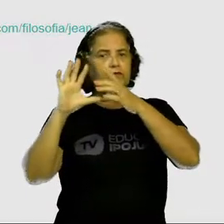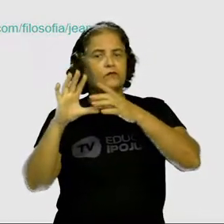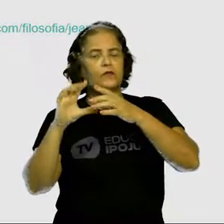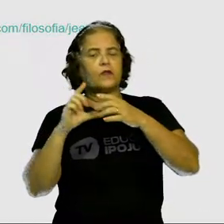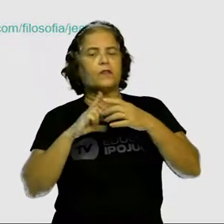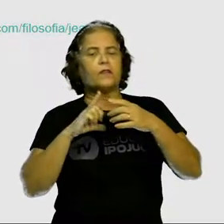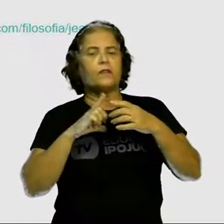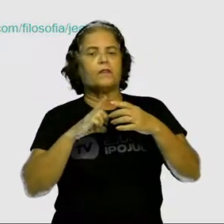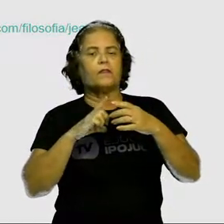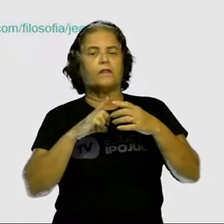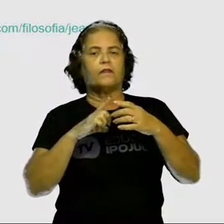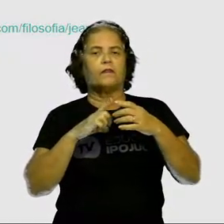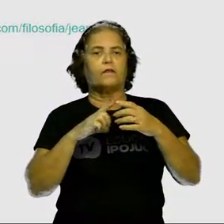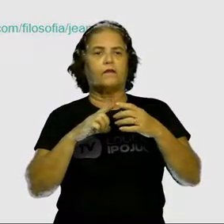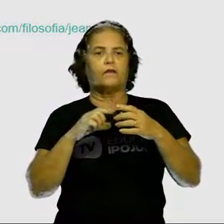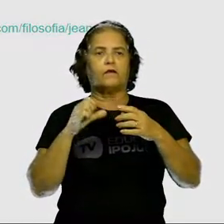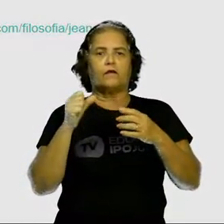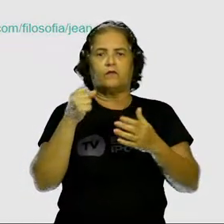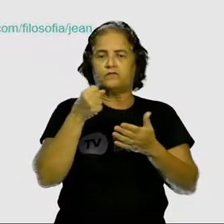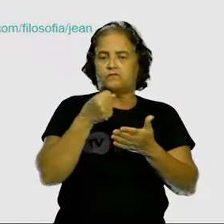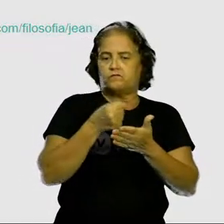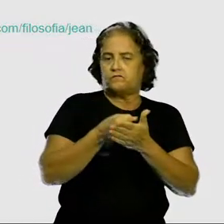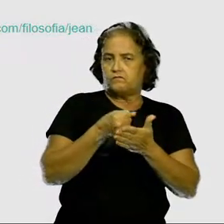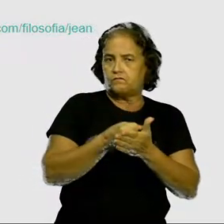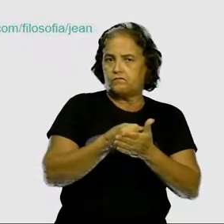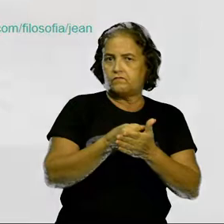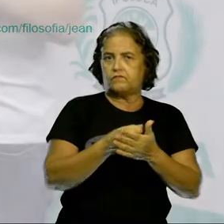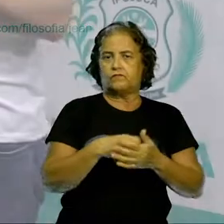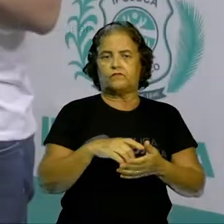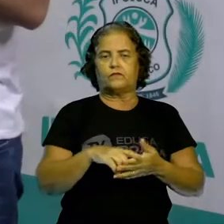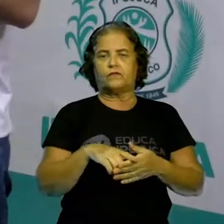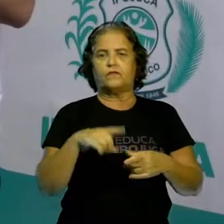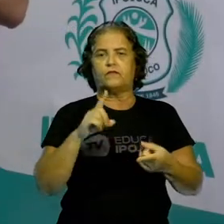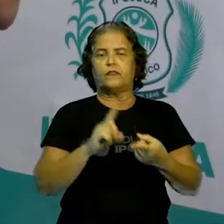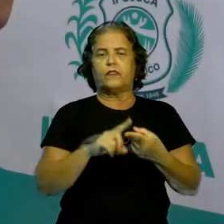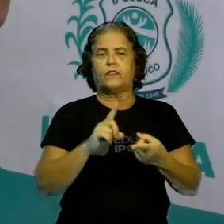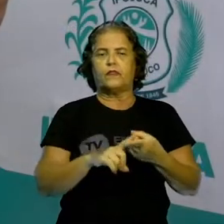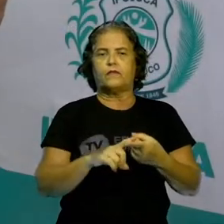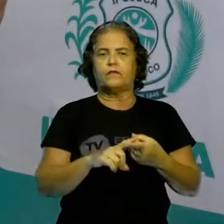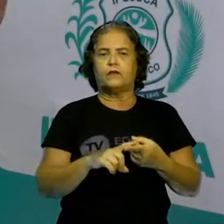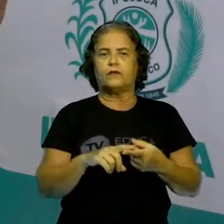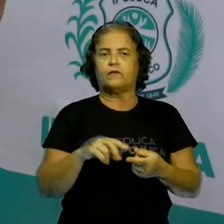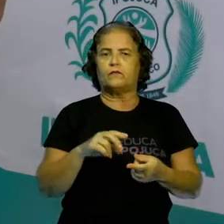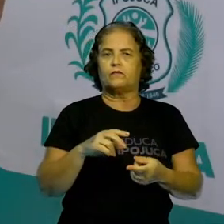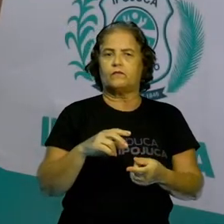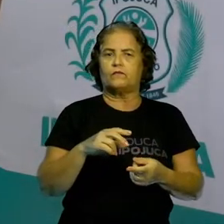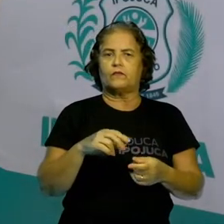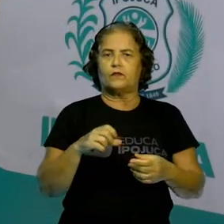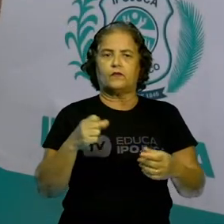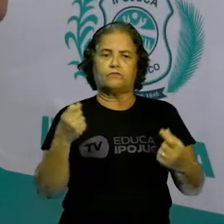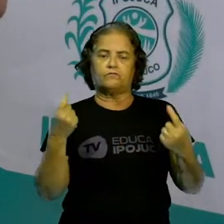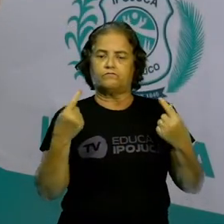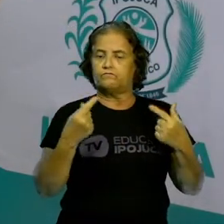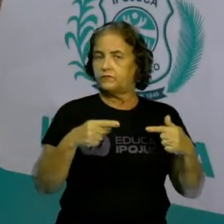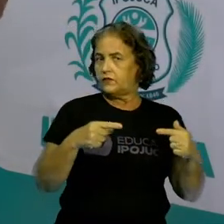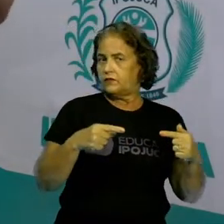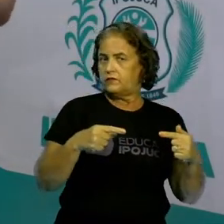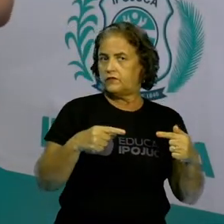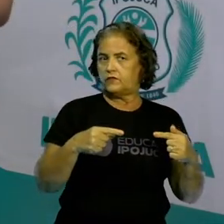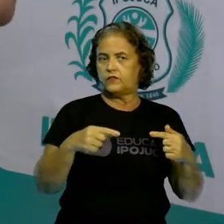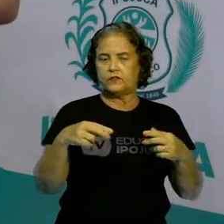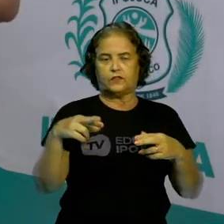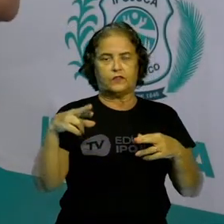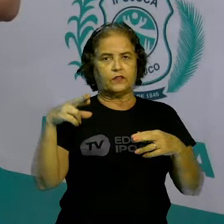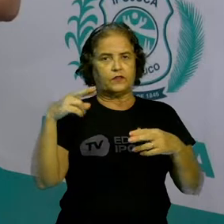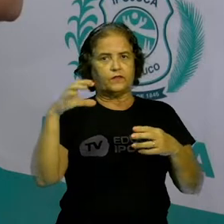criticavam o antigo regime. Eles também defendiam a ciência e a razão como uma forma de